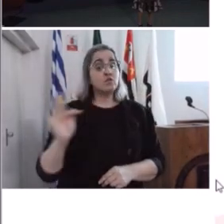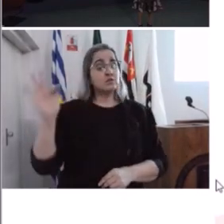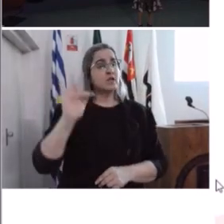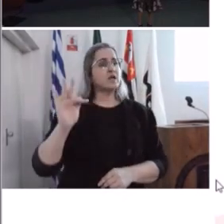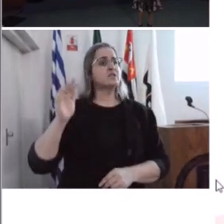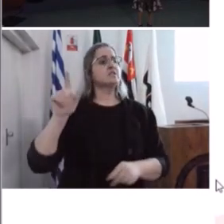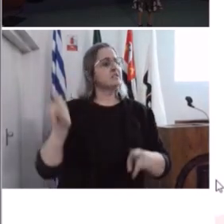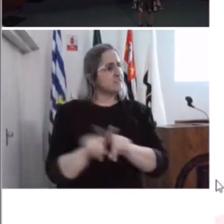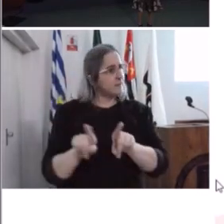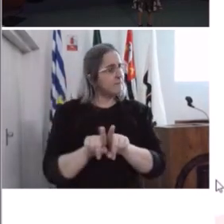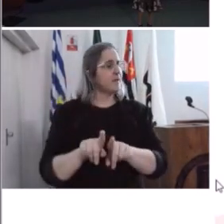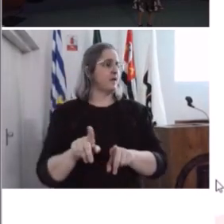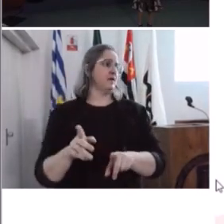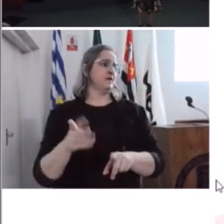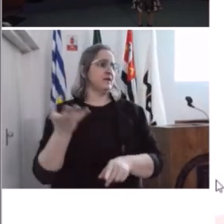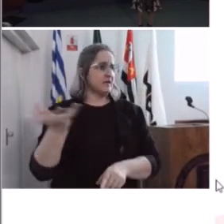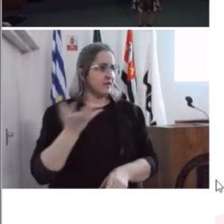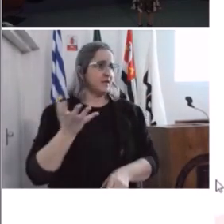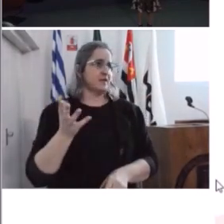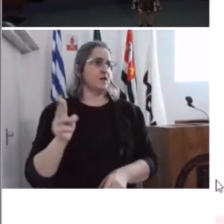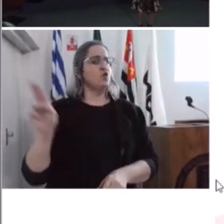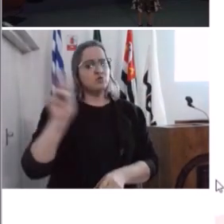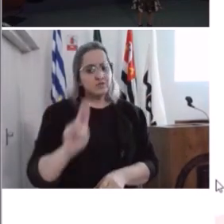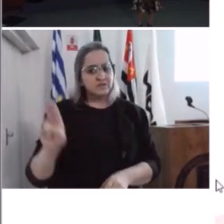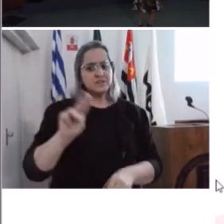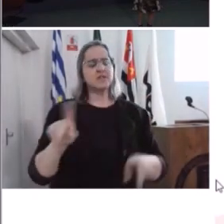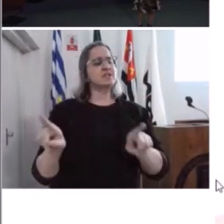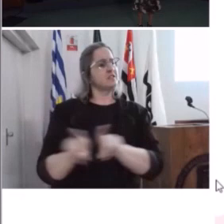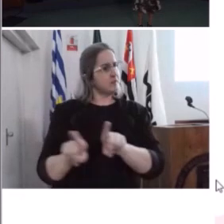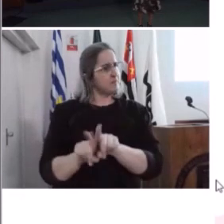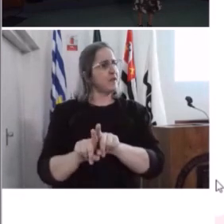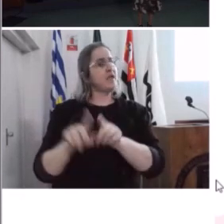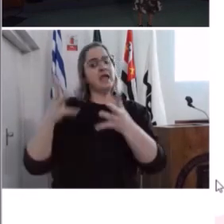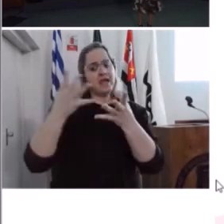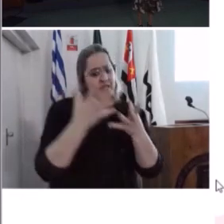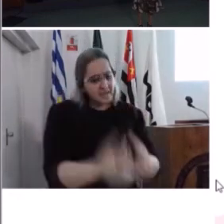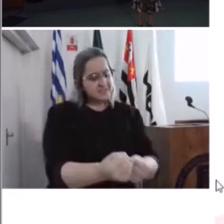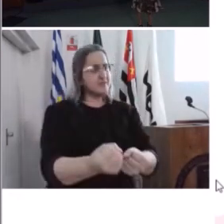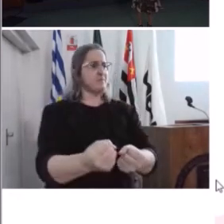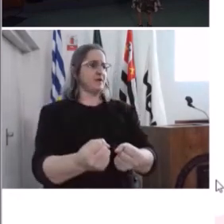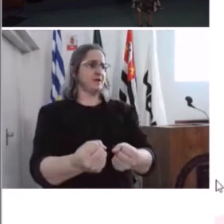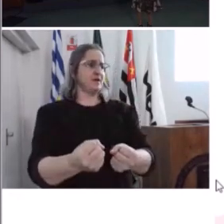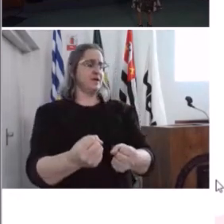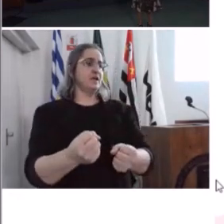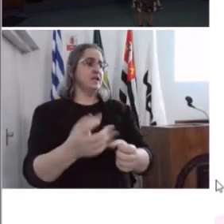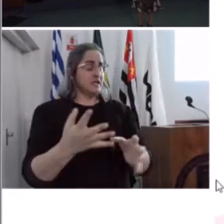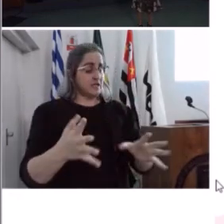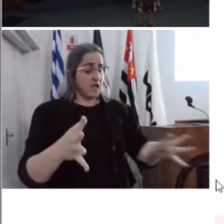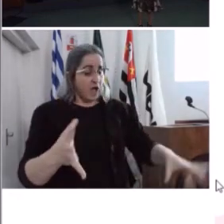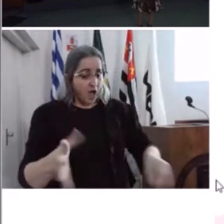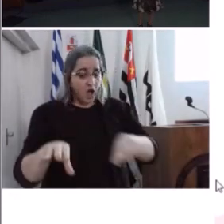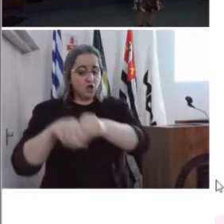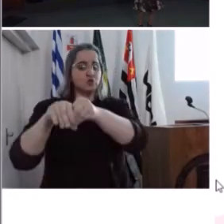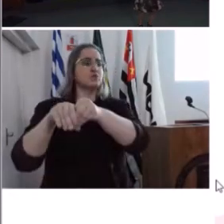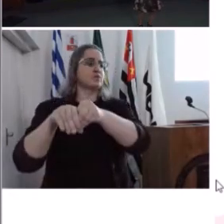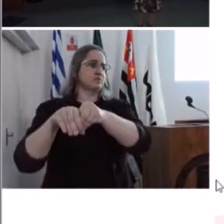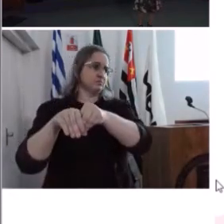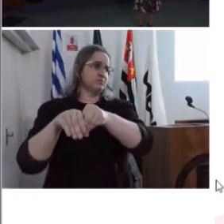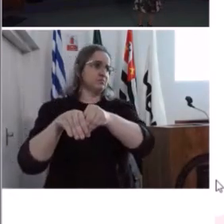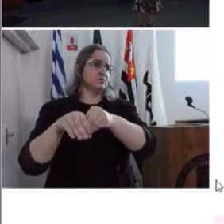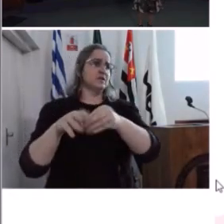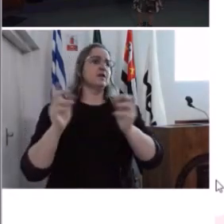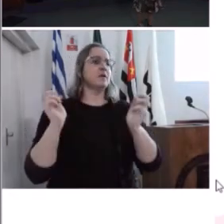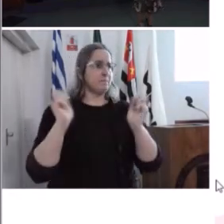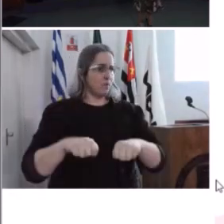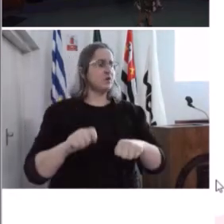as universidades, principalmente na área da odontologia, possa também inserir nos seus conteúdos programáticos em relação